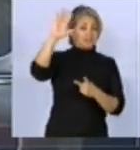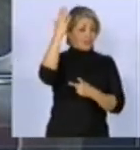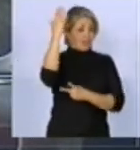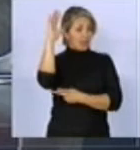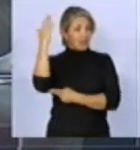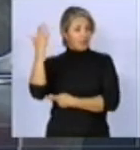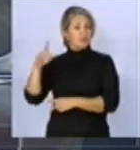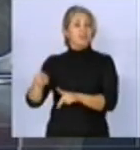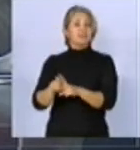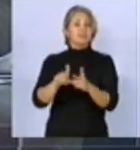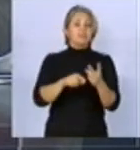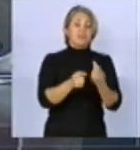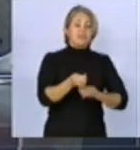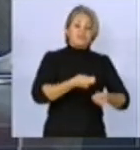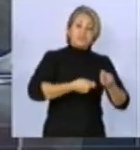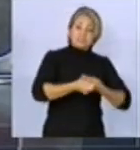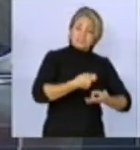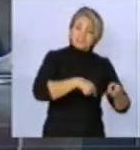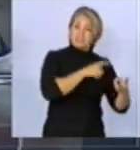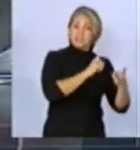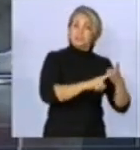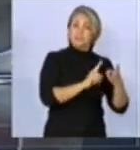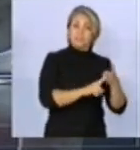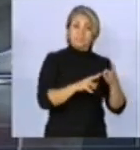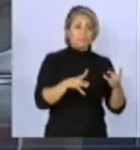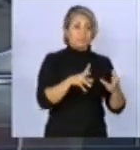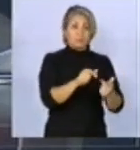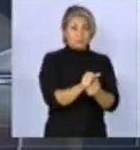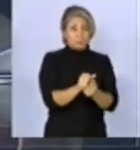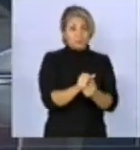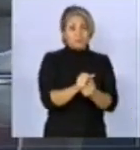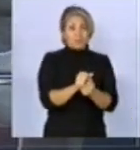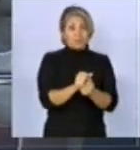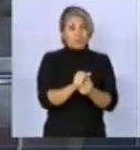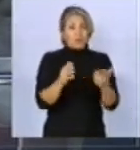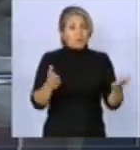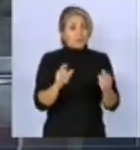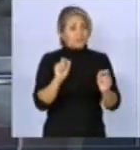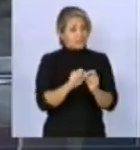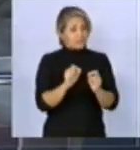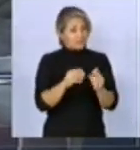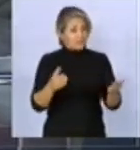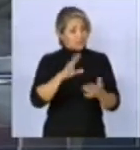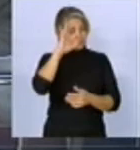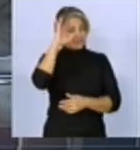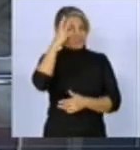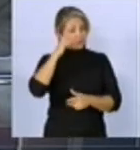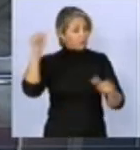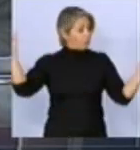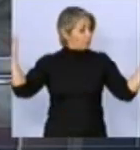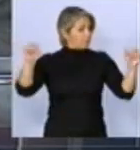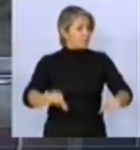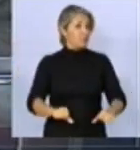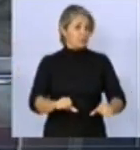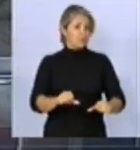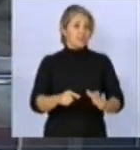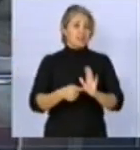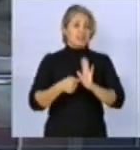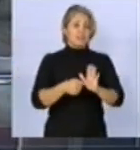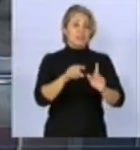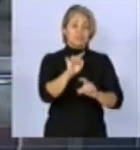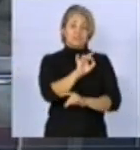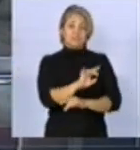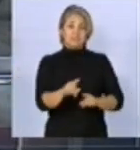ponto de vista é financeiro não é enfim é uma solução a solução está sendo feita lá é a pior possível tá tá se